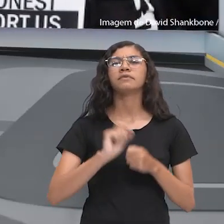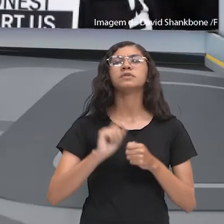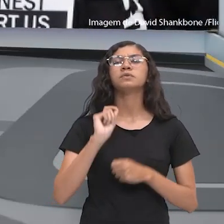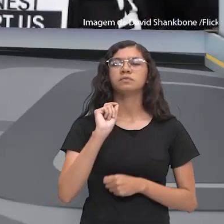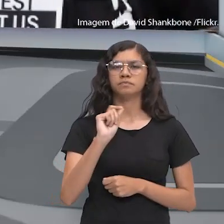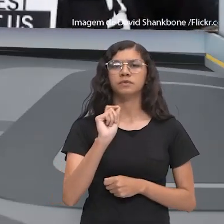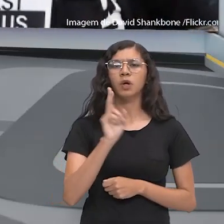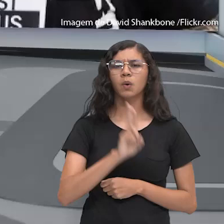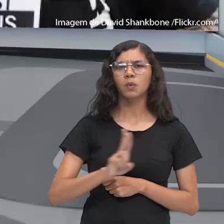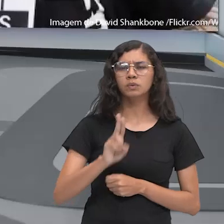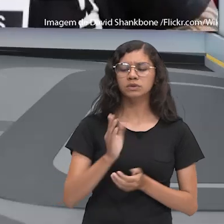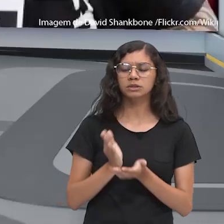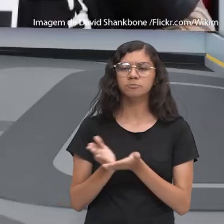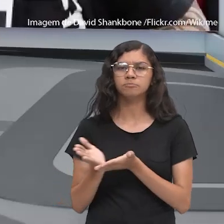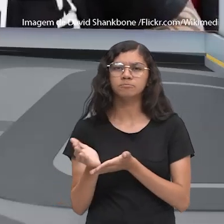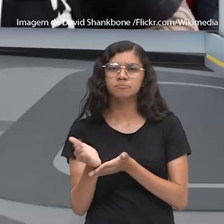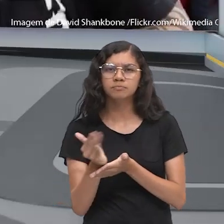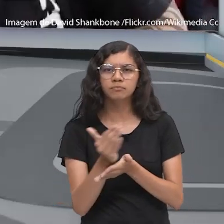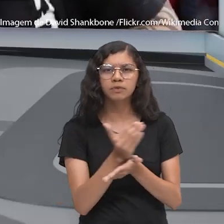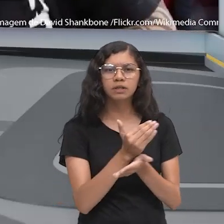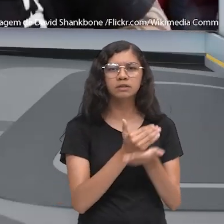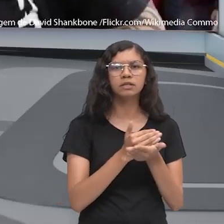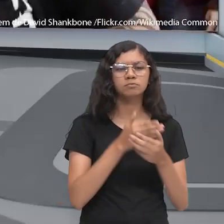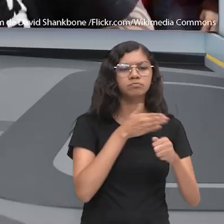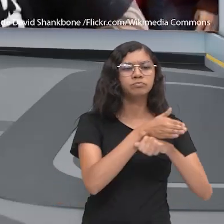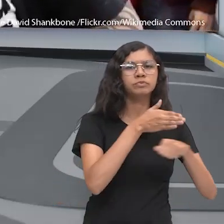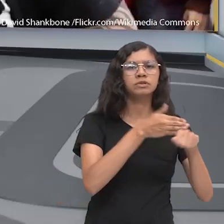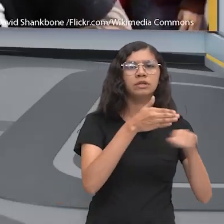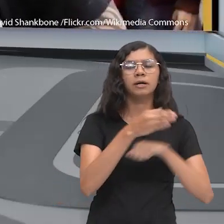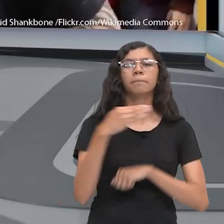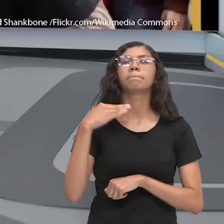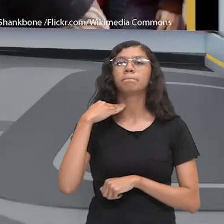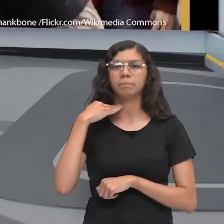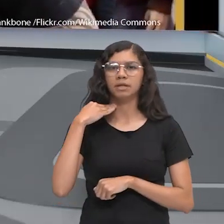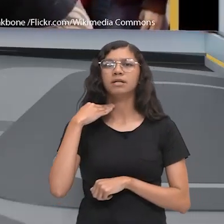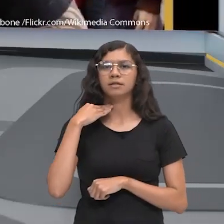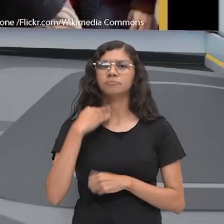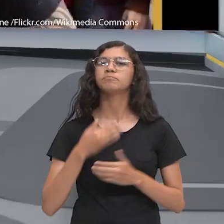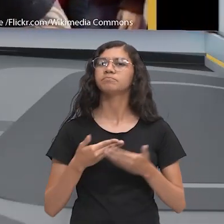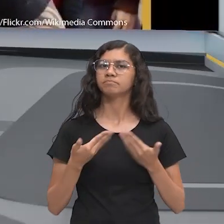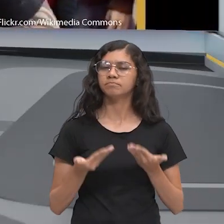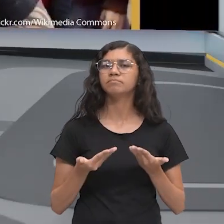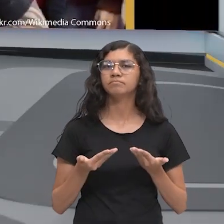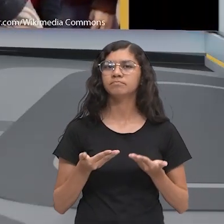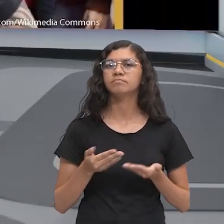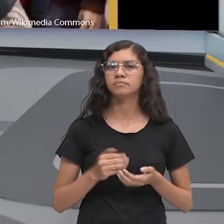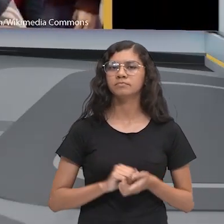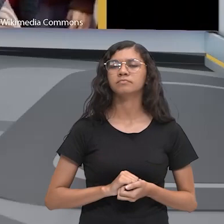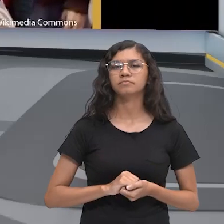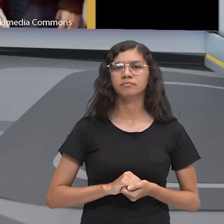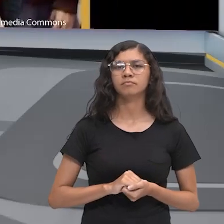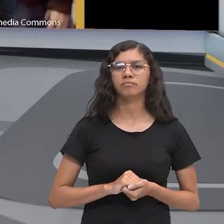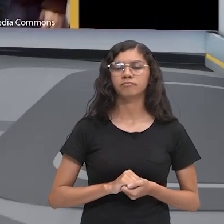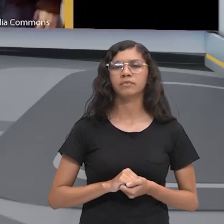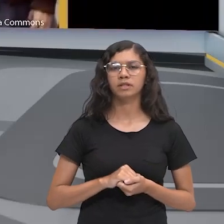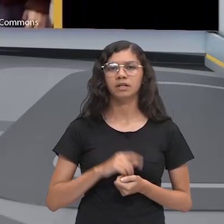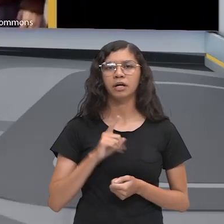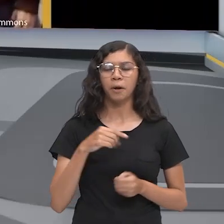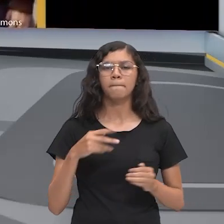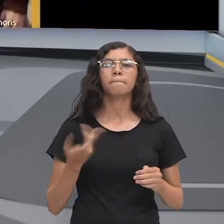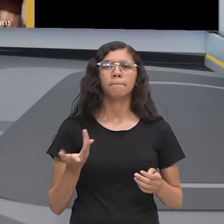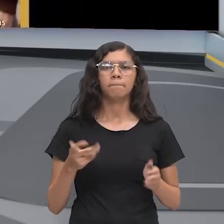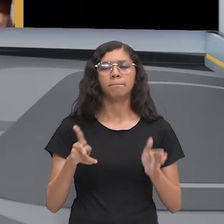Utilizava os dados para entrar em bancos, né? E esse daí era para causar danos mesmo,